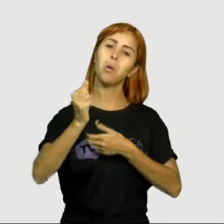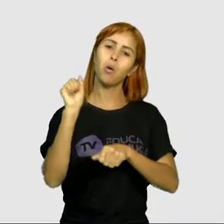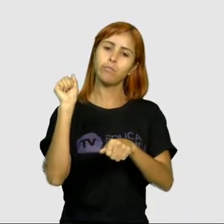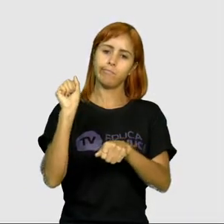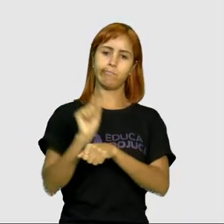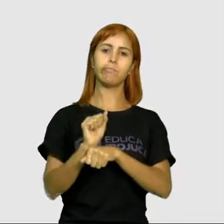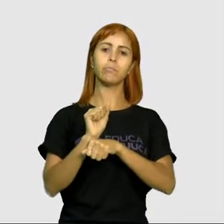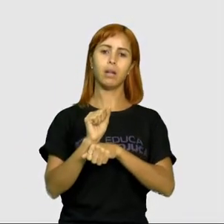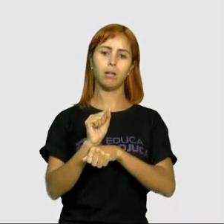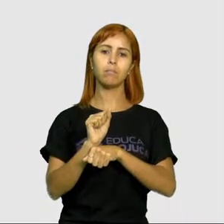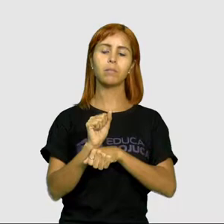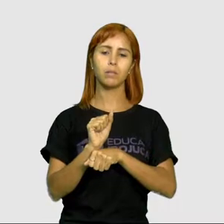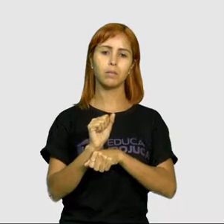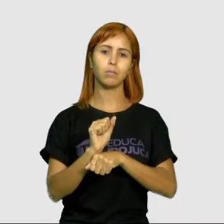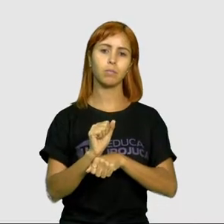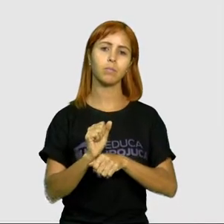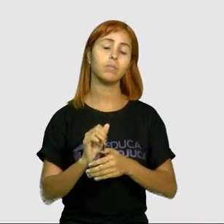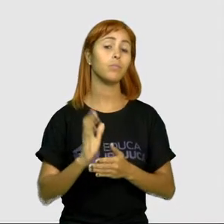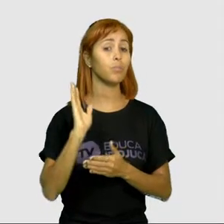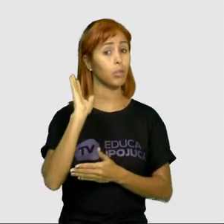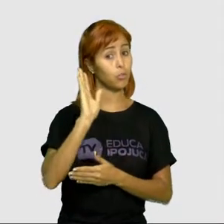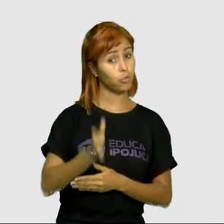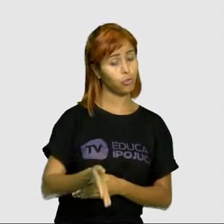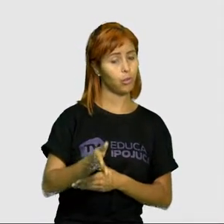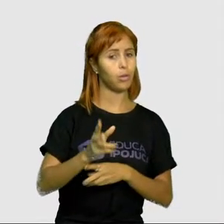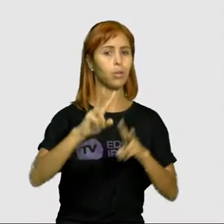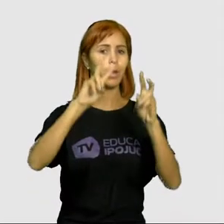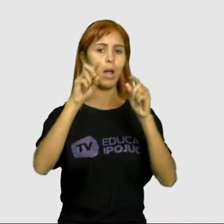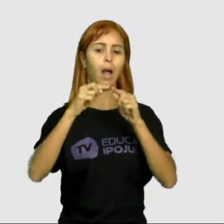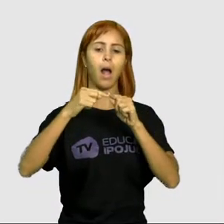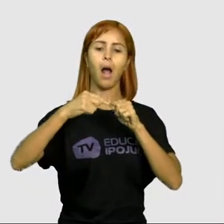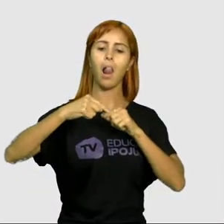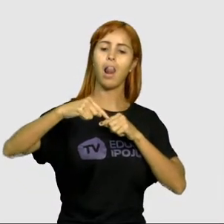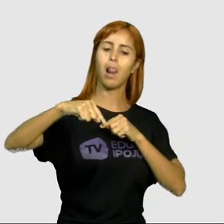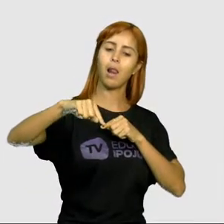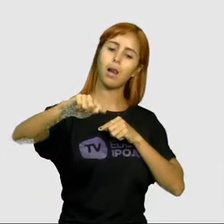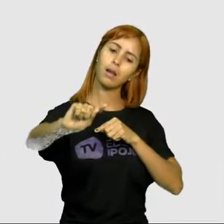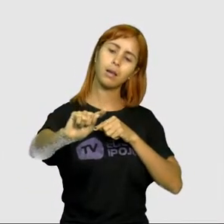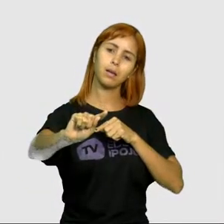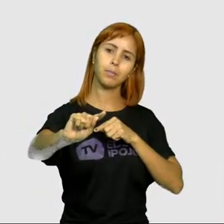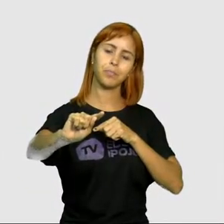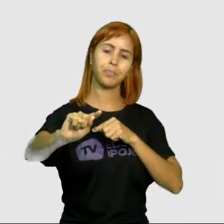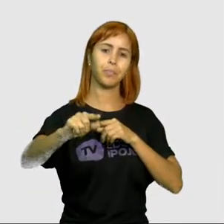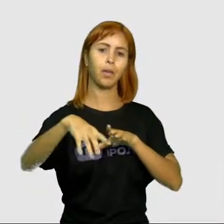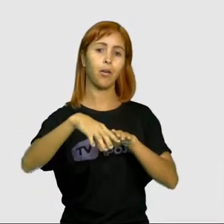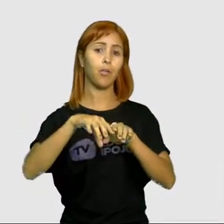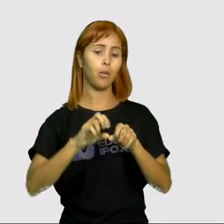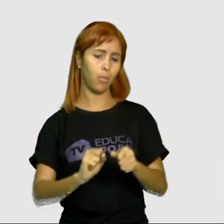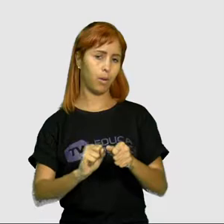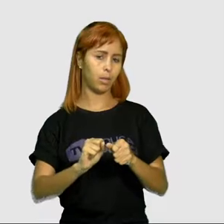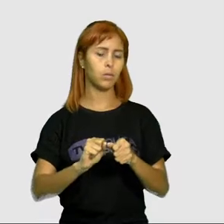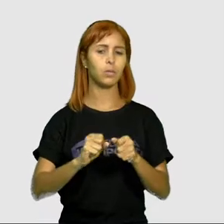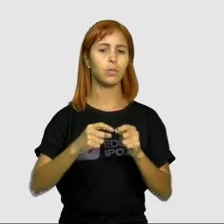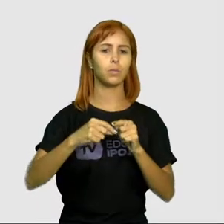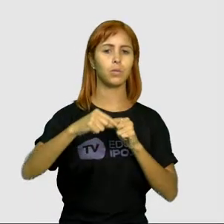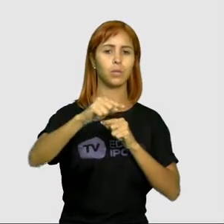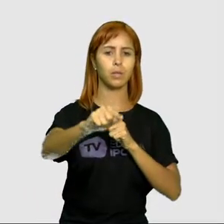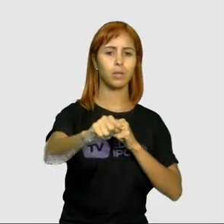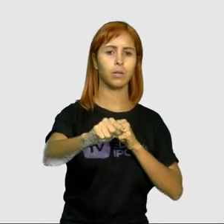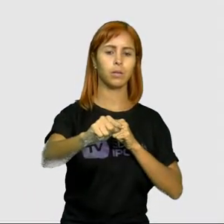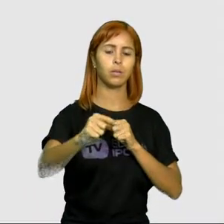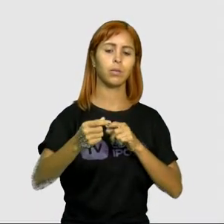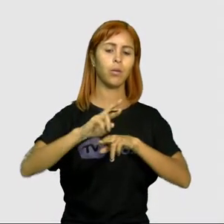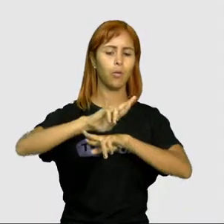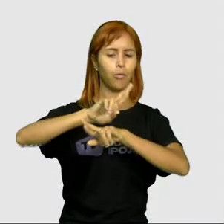ponto só. Já a questão da linha é formada por uma cadeia